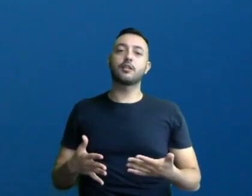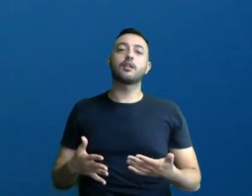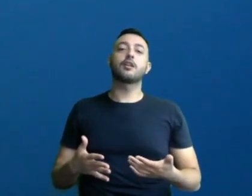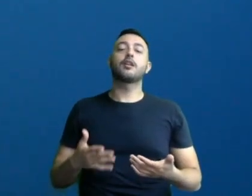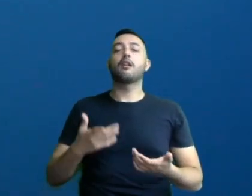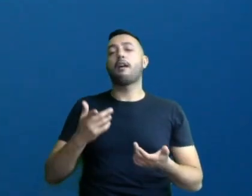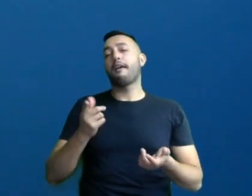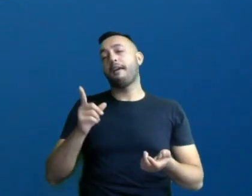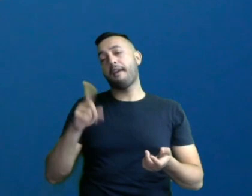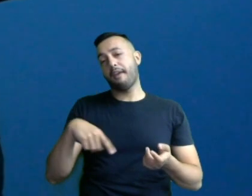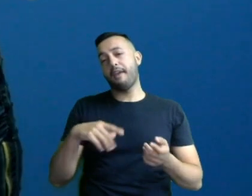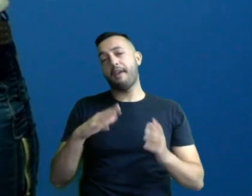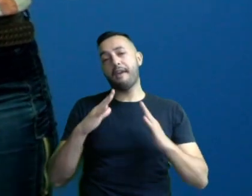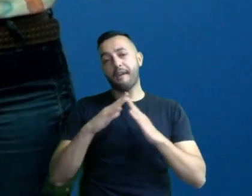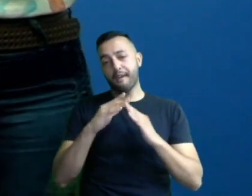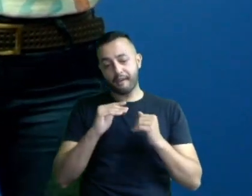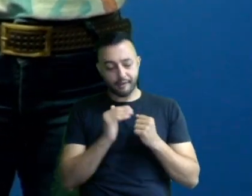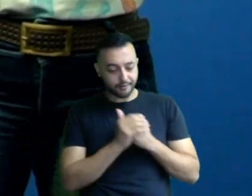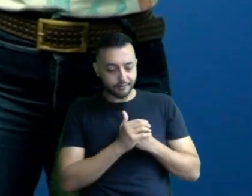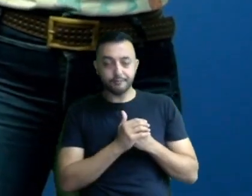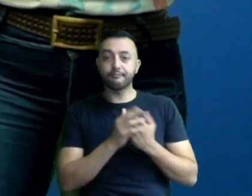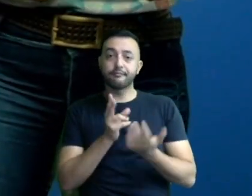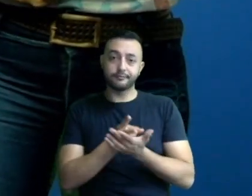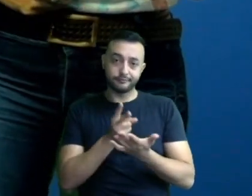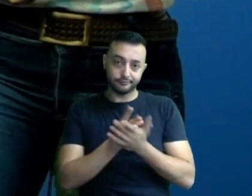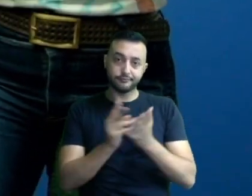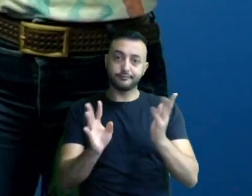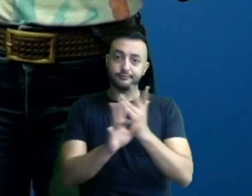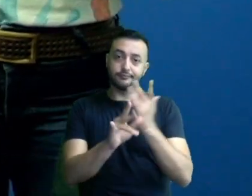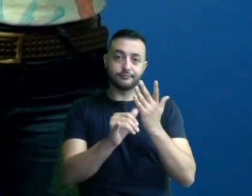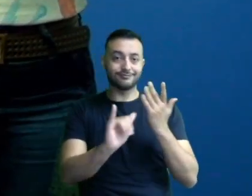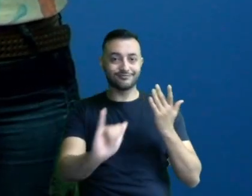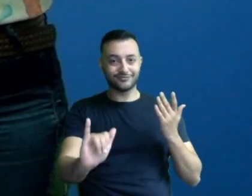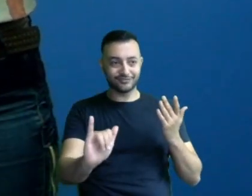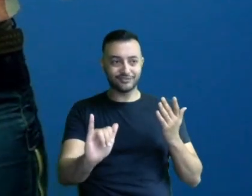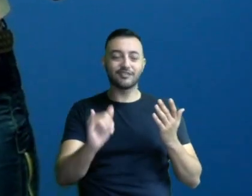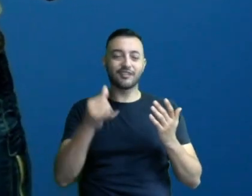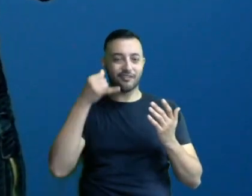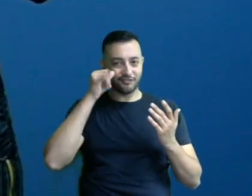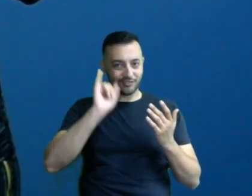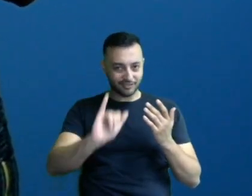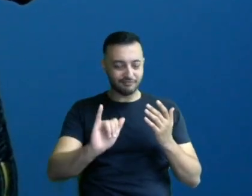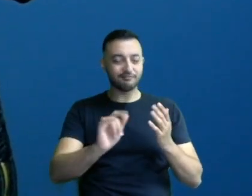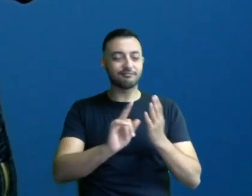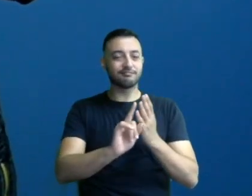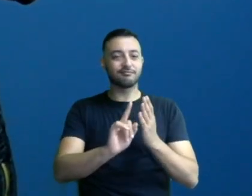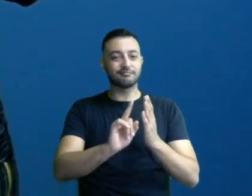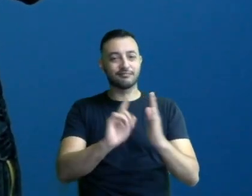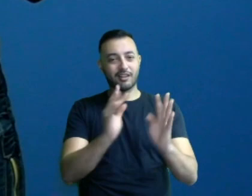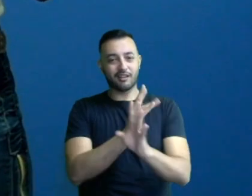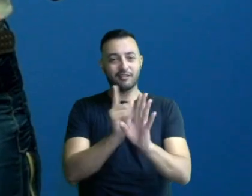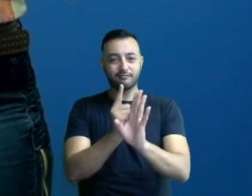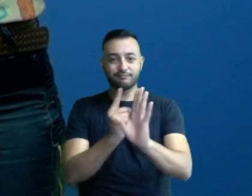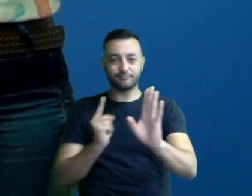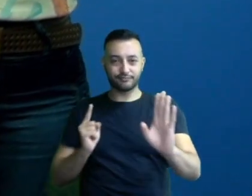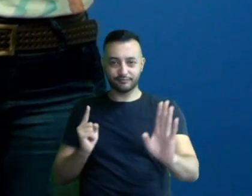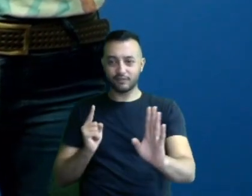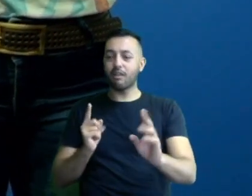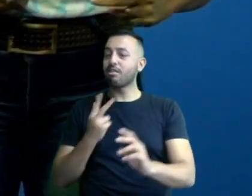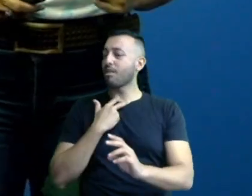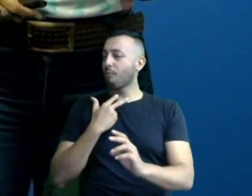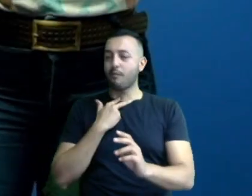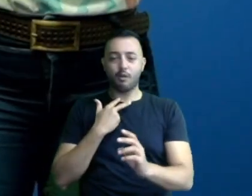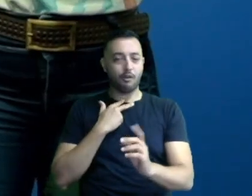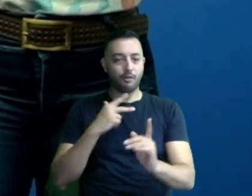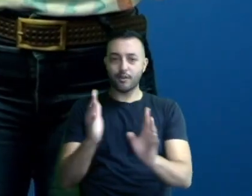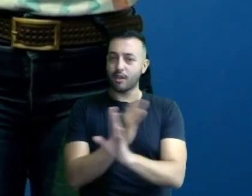desse confinamento que a gente vive, que a gente está vivendo, não é? Que a gente não pode sair, não pode estar